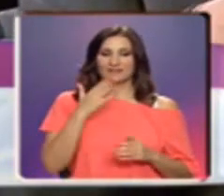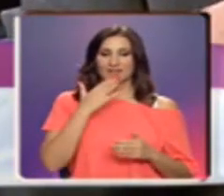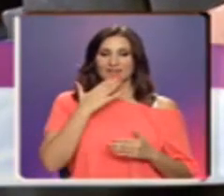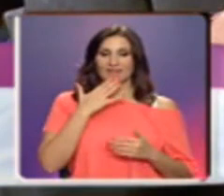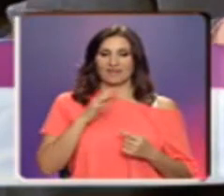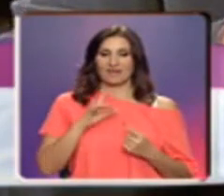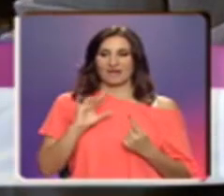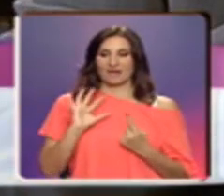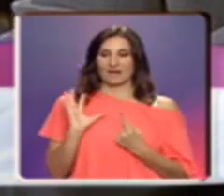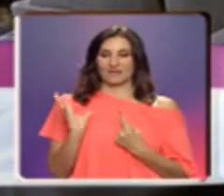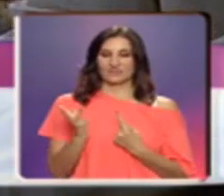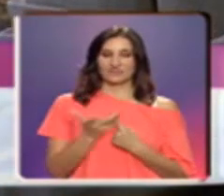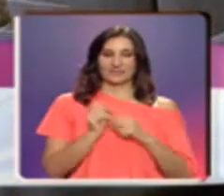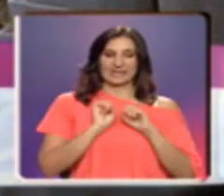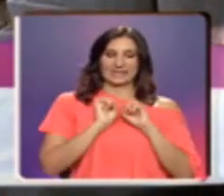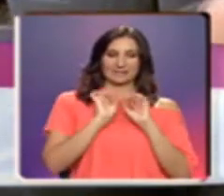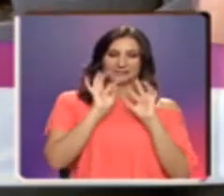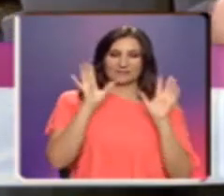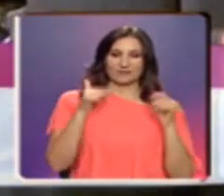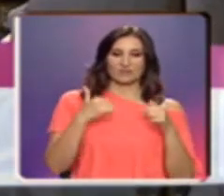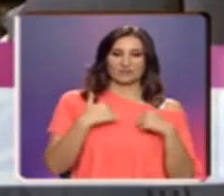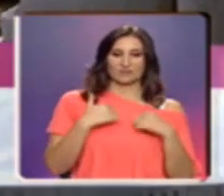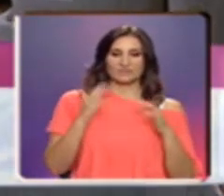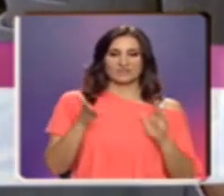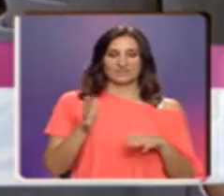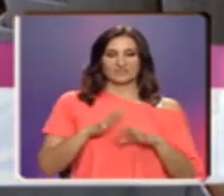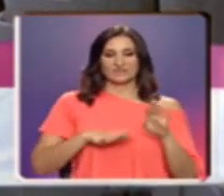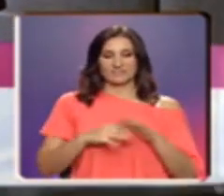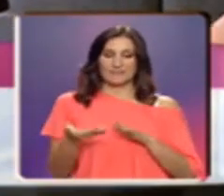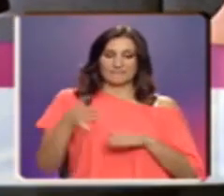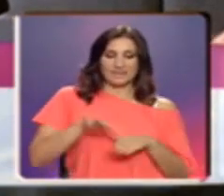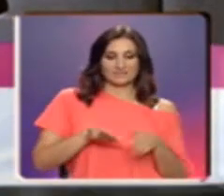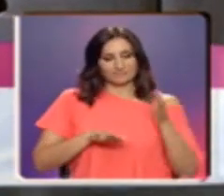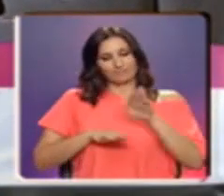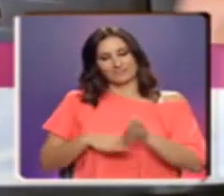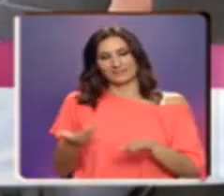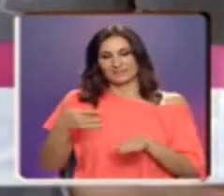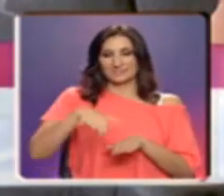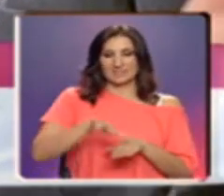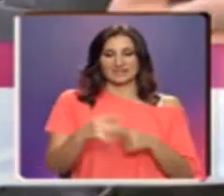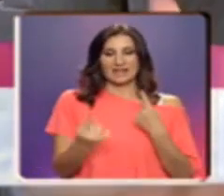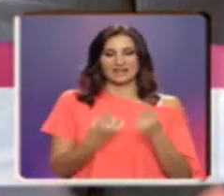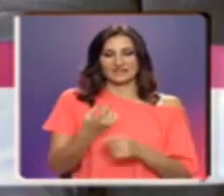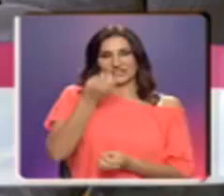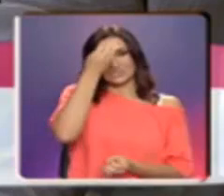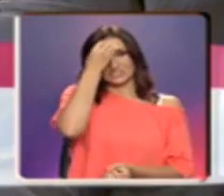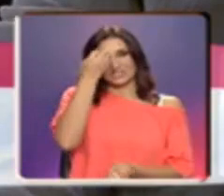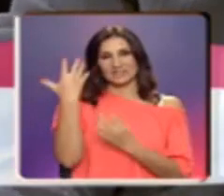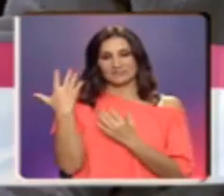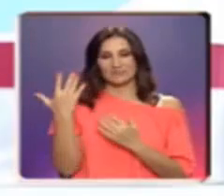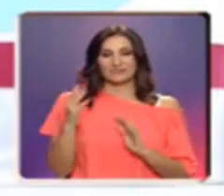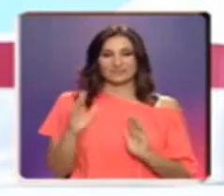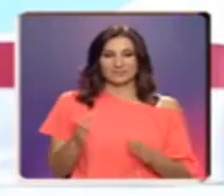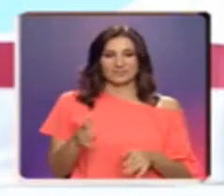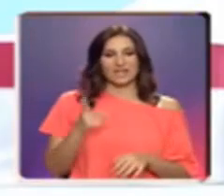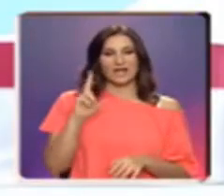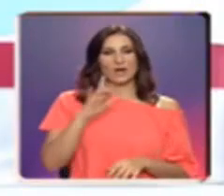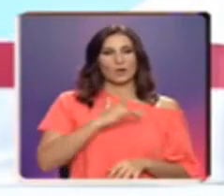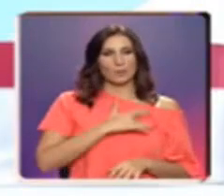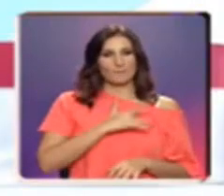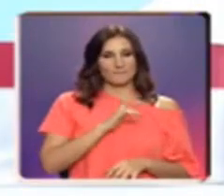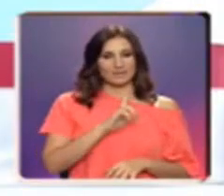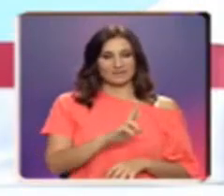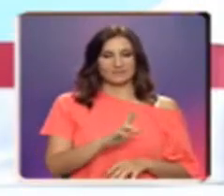enredando, demonstrando claramente que eu tinha que fazer aqueles passos todos. Que muitas vezes nos esquecemos e que temos que os fazer.